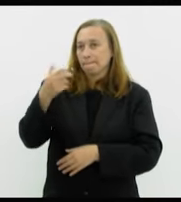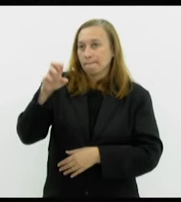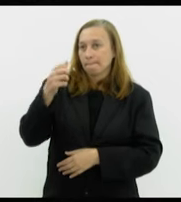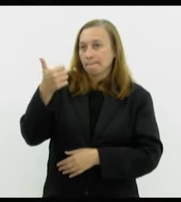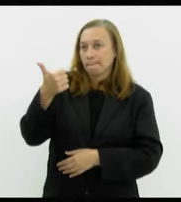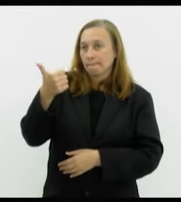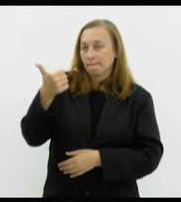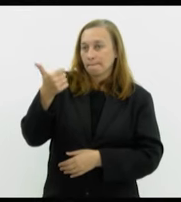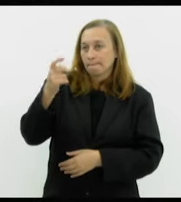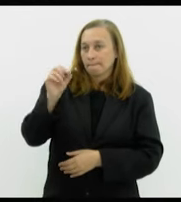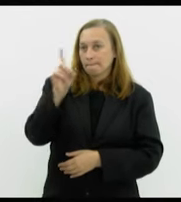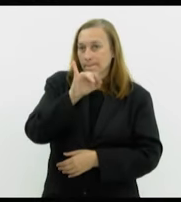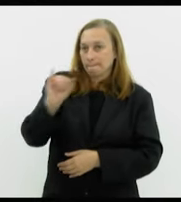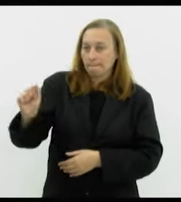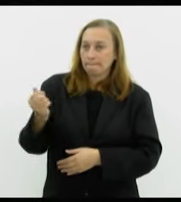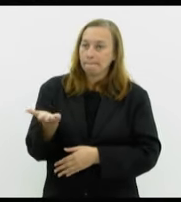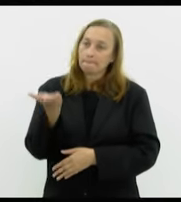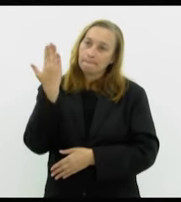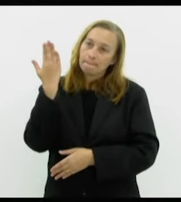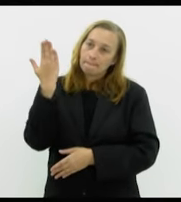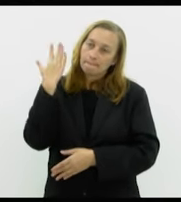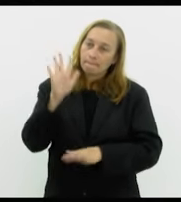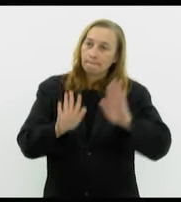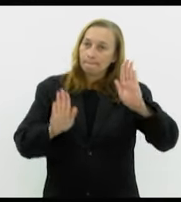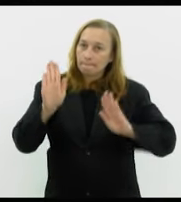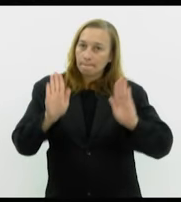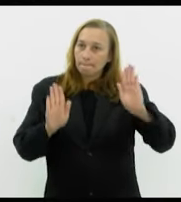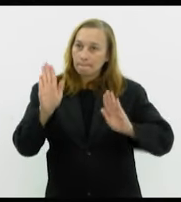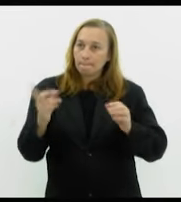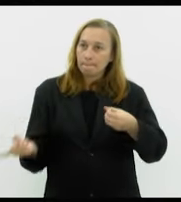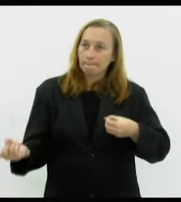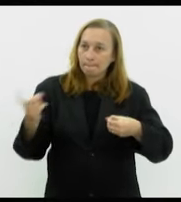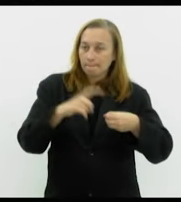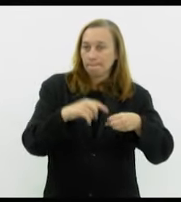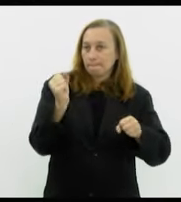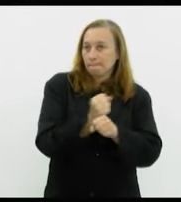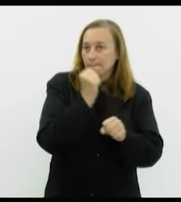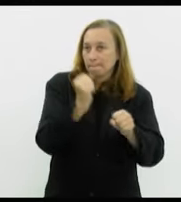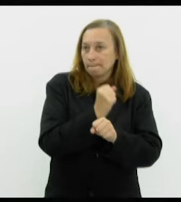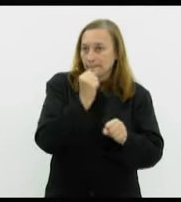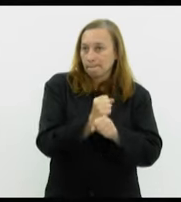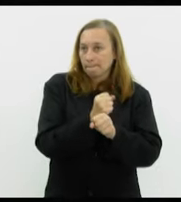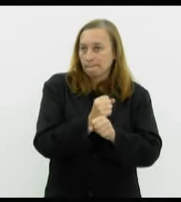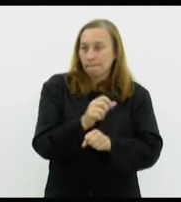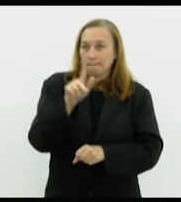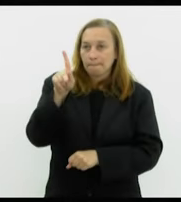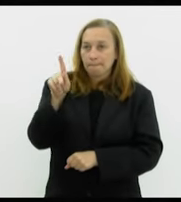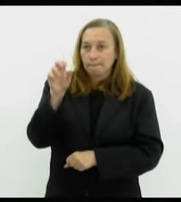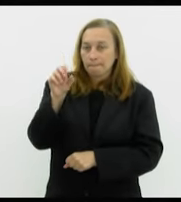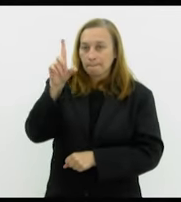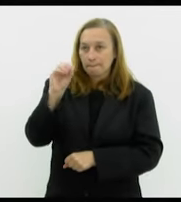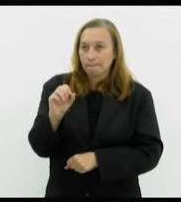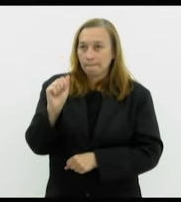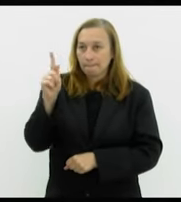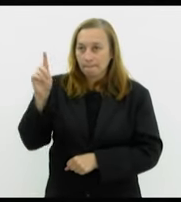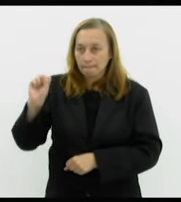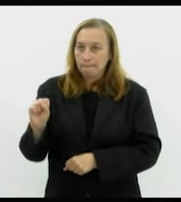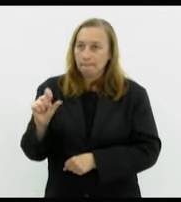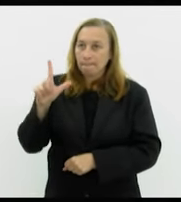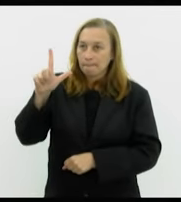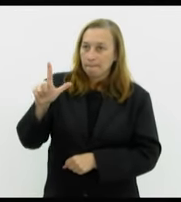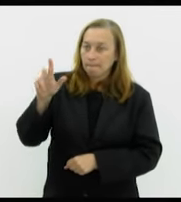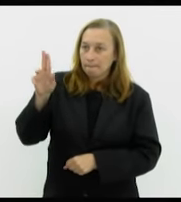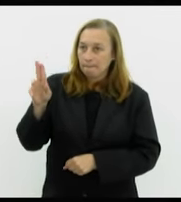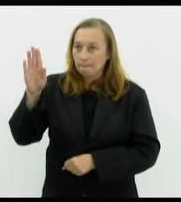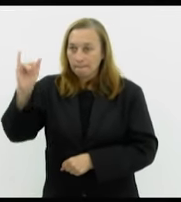atrás, as licitações para a retomada das obras do Polo Gás Lube, que é